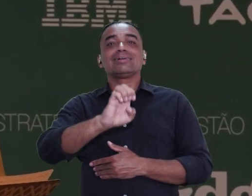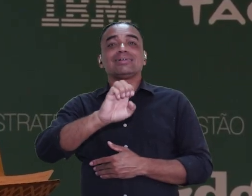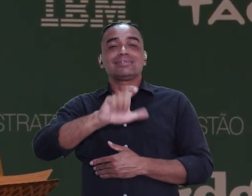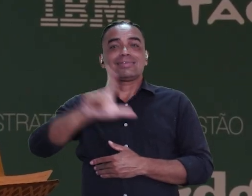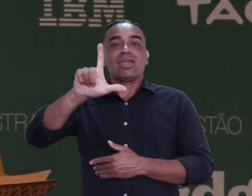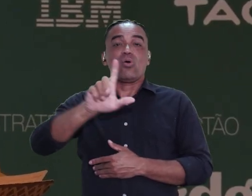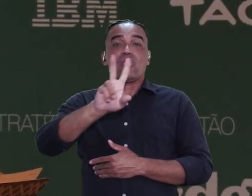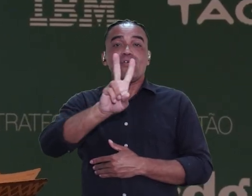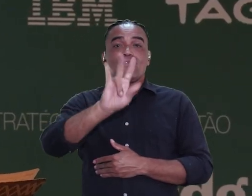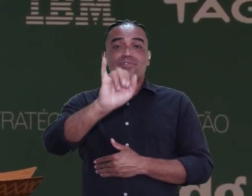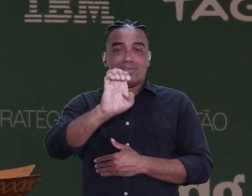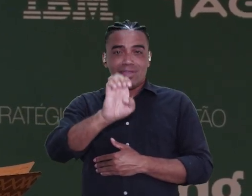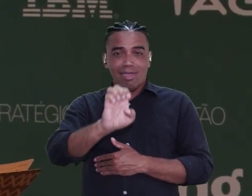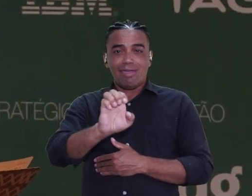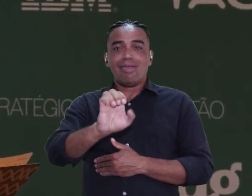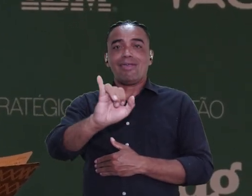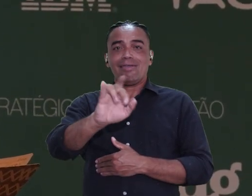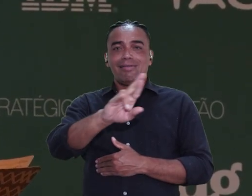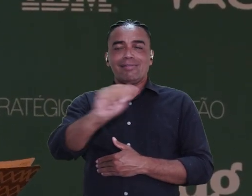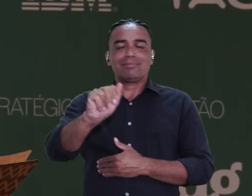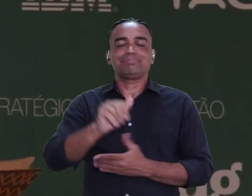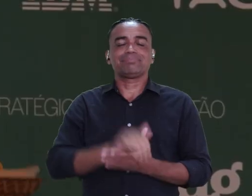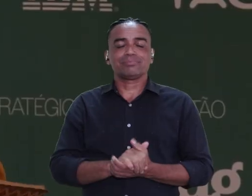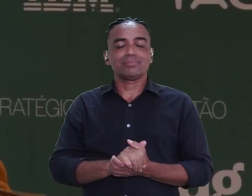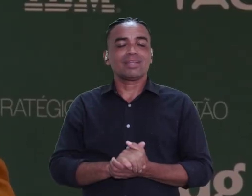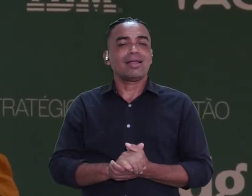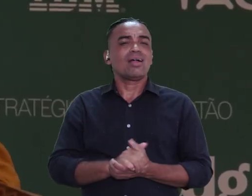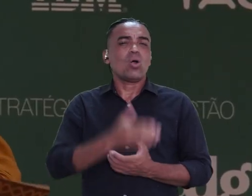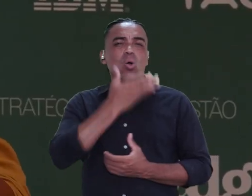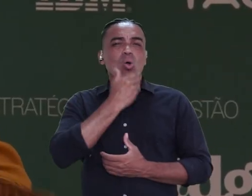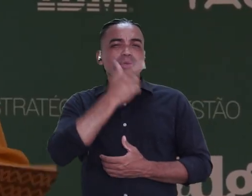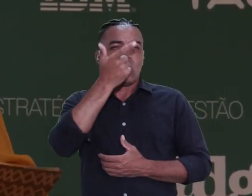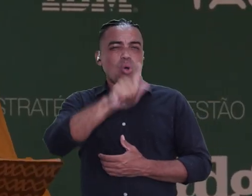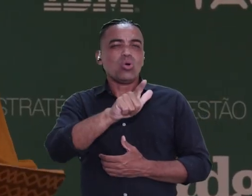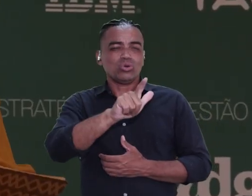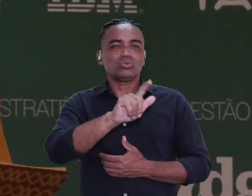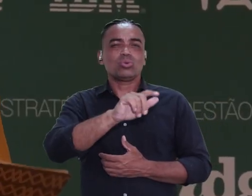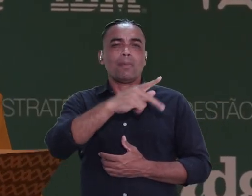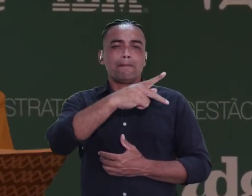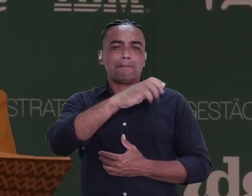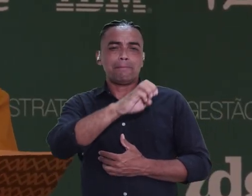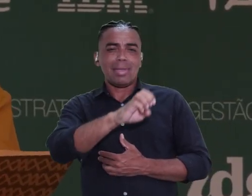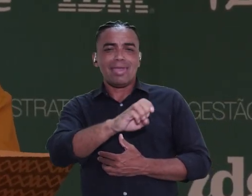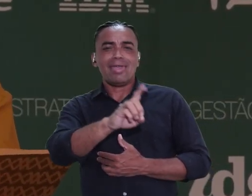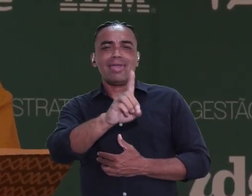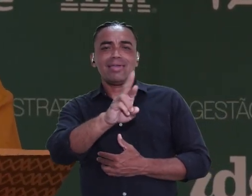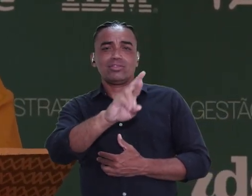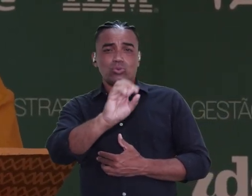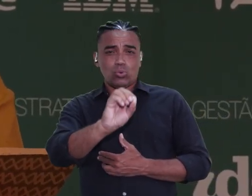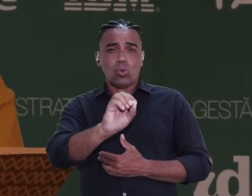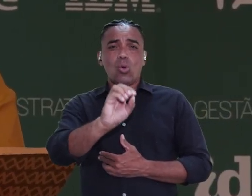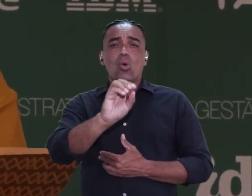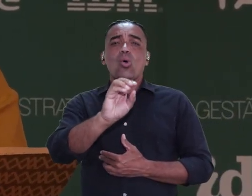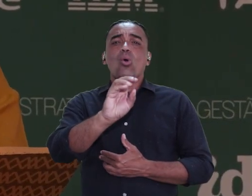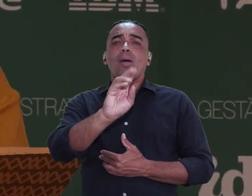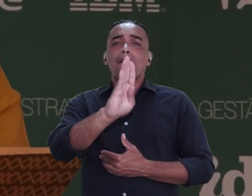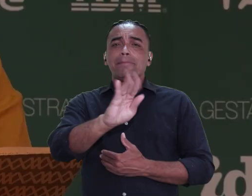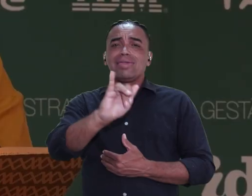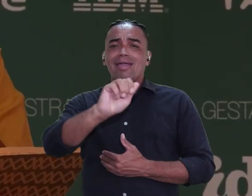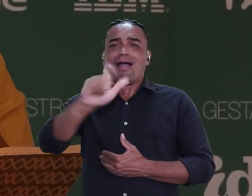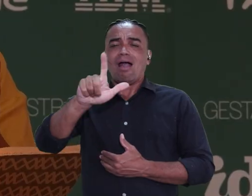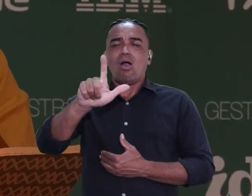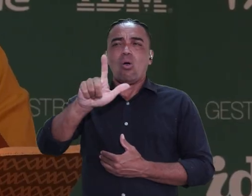postagem muito precisa sobre a partida do Marceu, disse que ele era